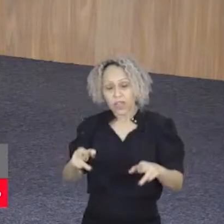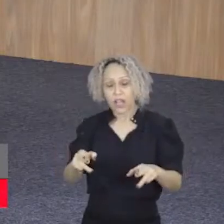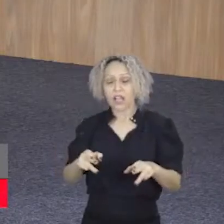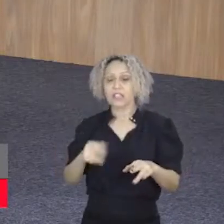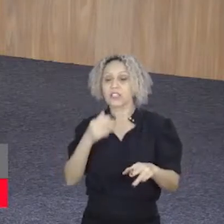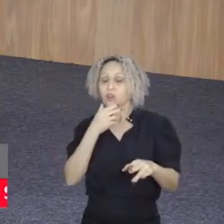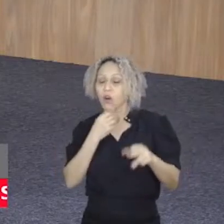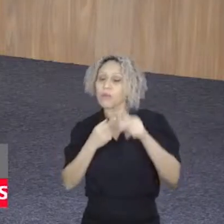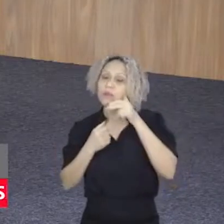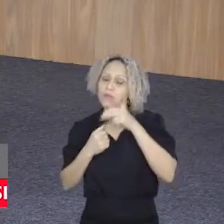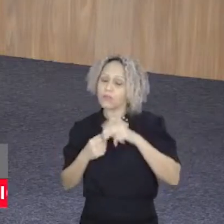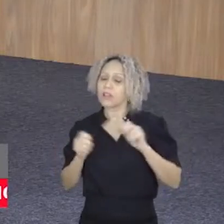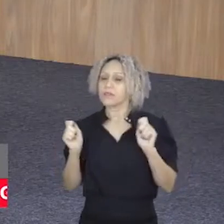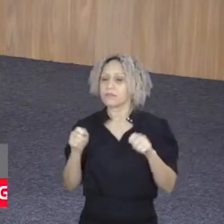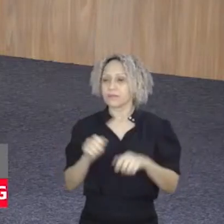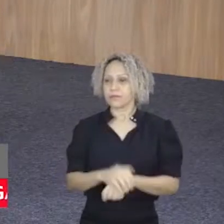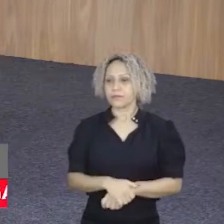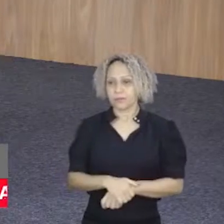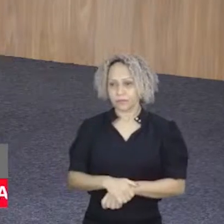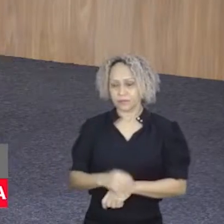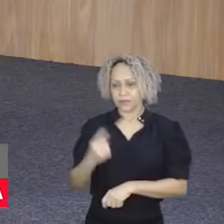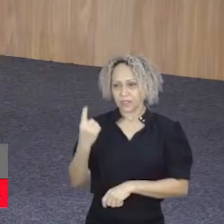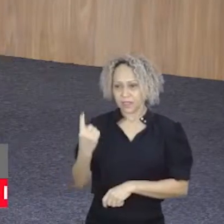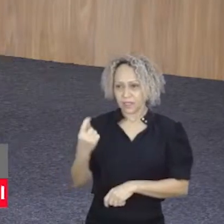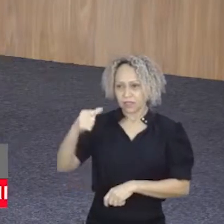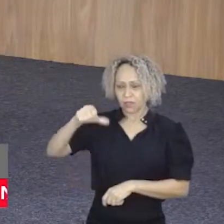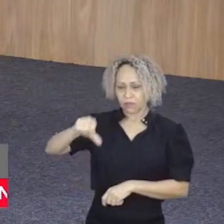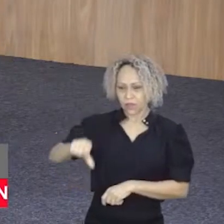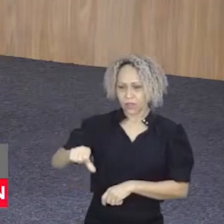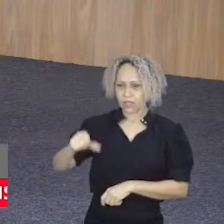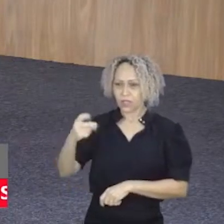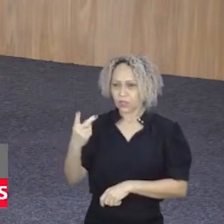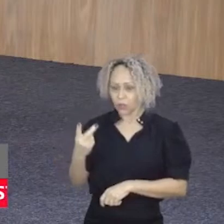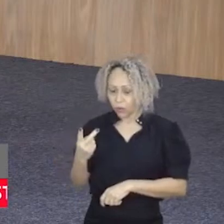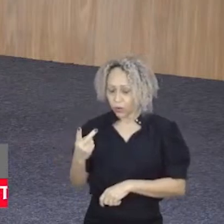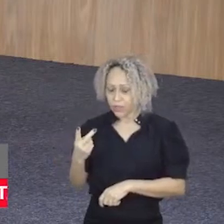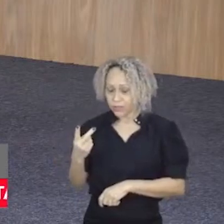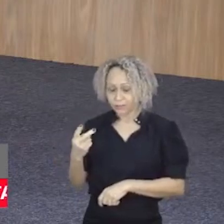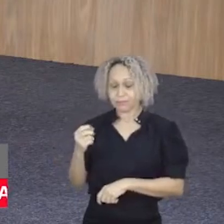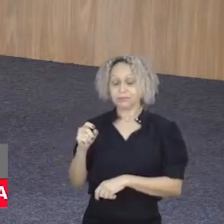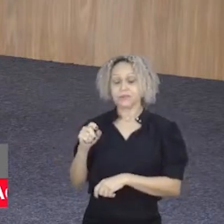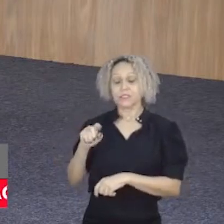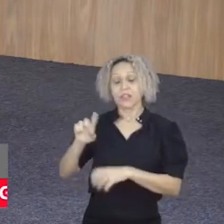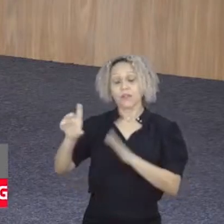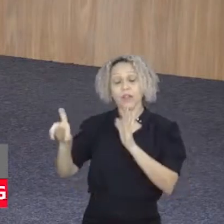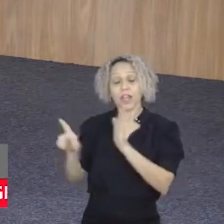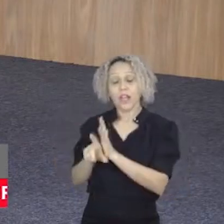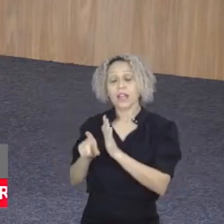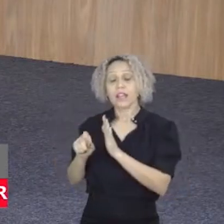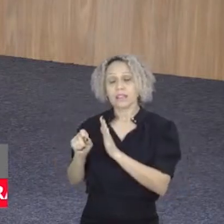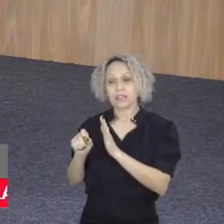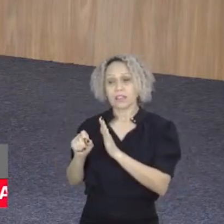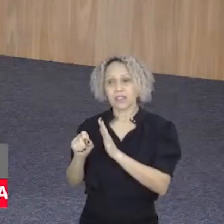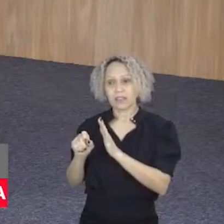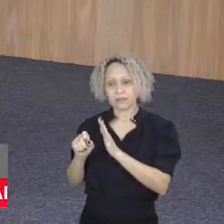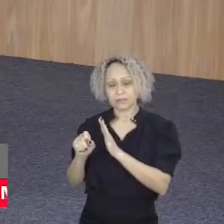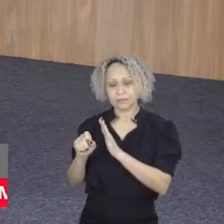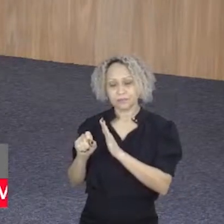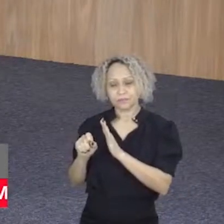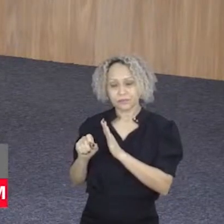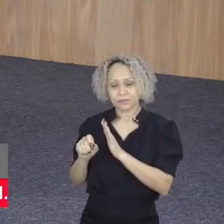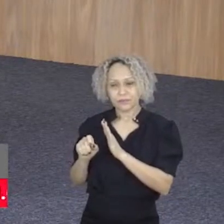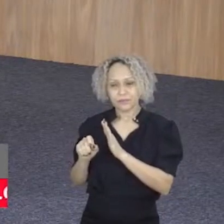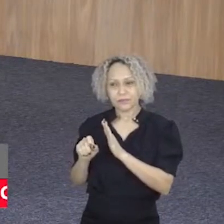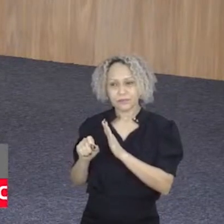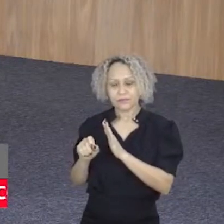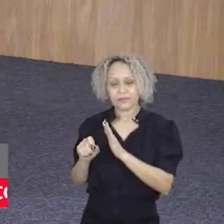entrou em vigor a Lei 14.192 para o combate da violência política e de gênero. E apesar disso, o Bolsonaro, que era o